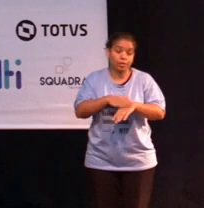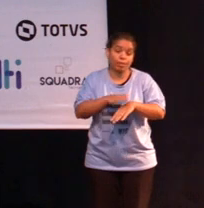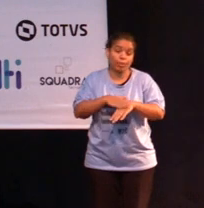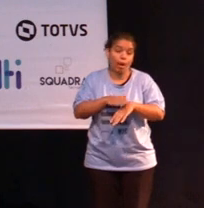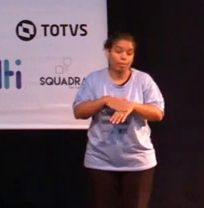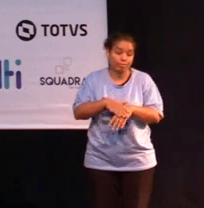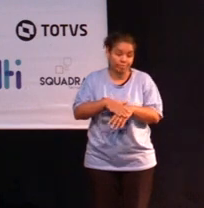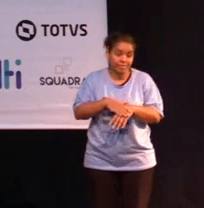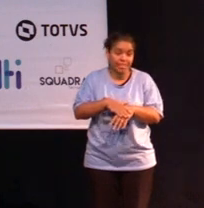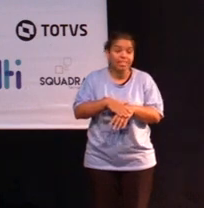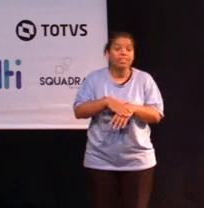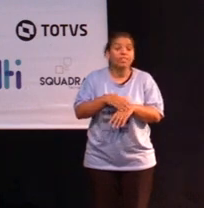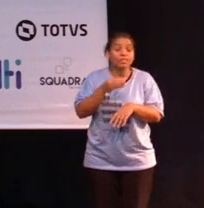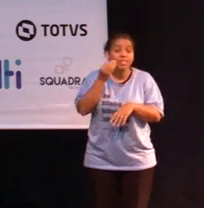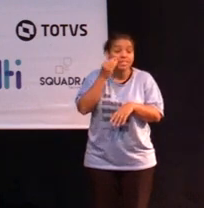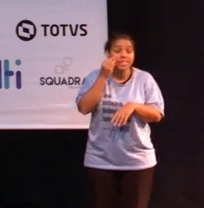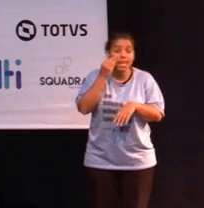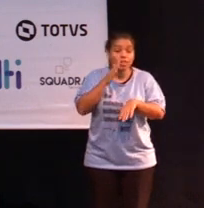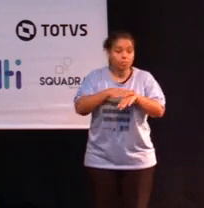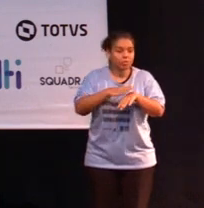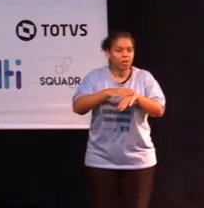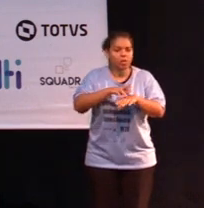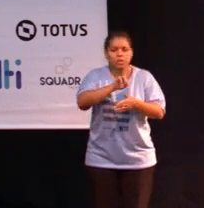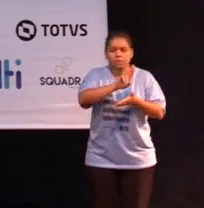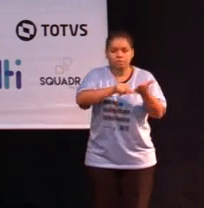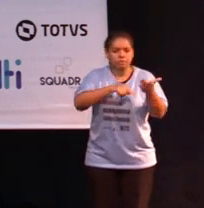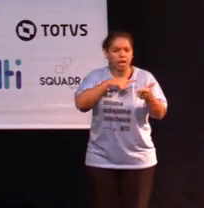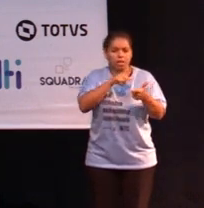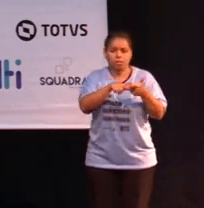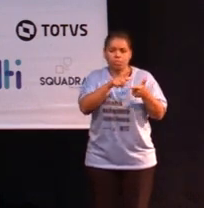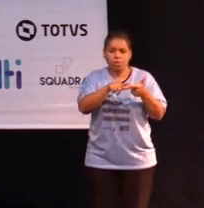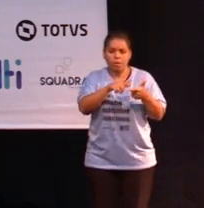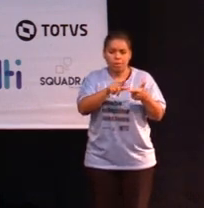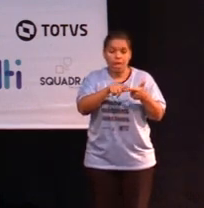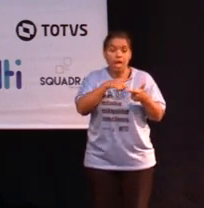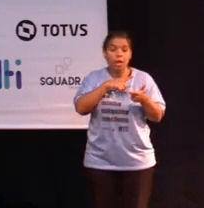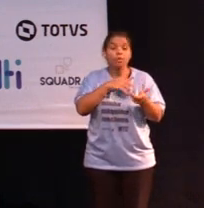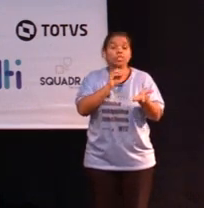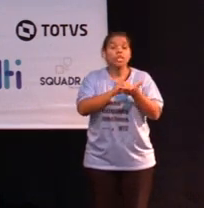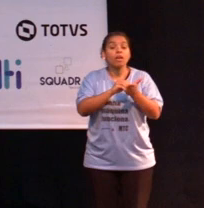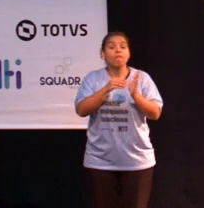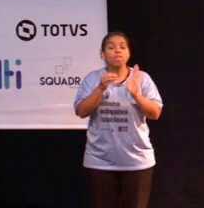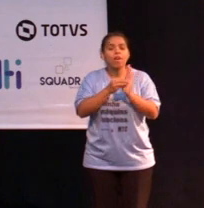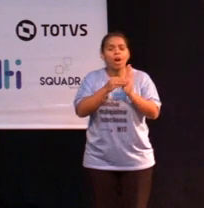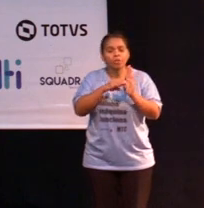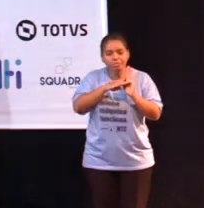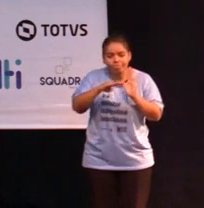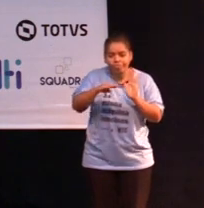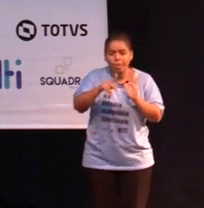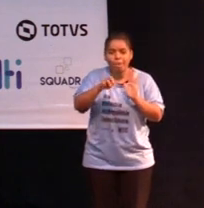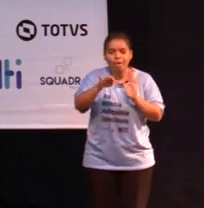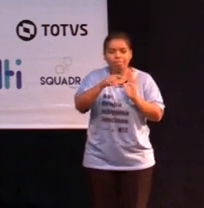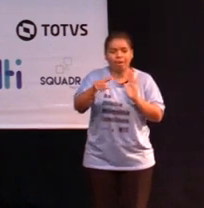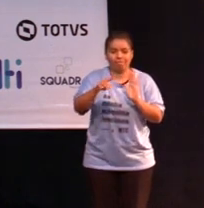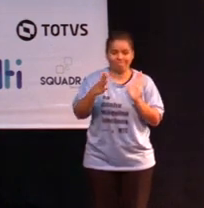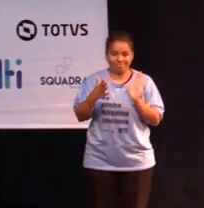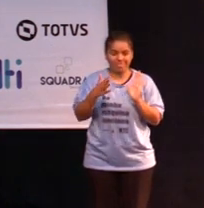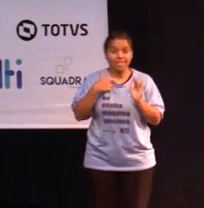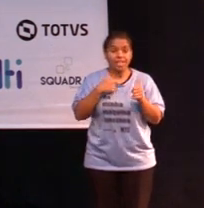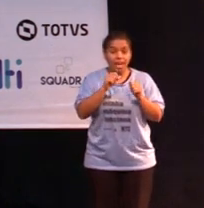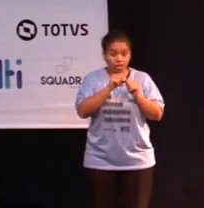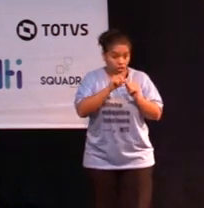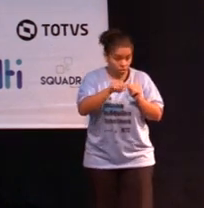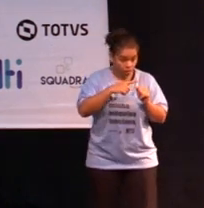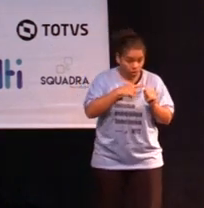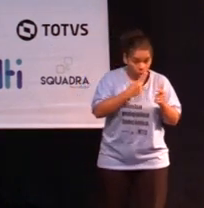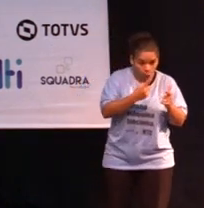procon como teste era nova tinha vários problemas um deles é a falta de padronização porque se tinha 36 admins um fazia